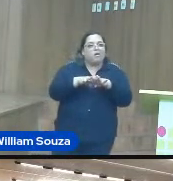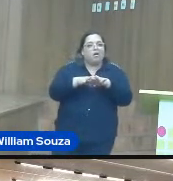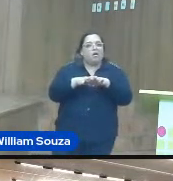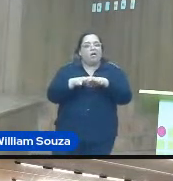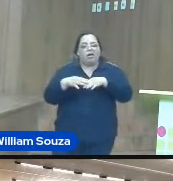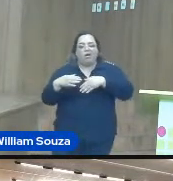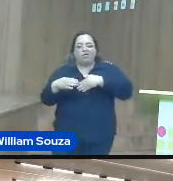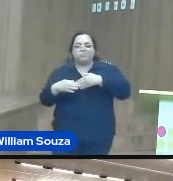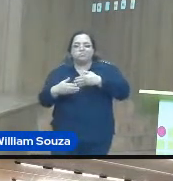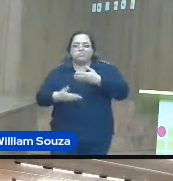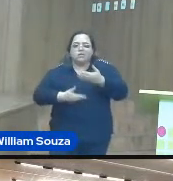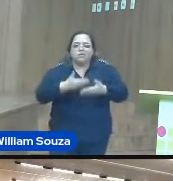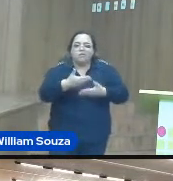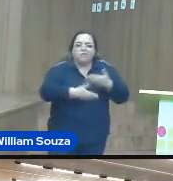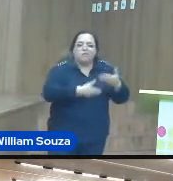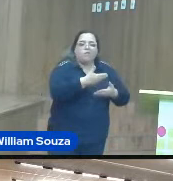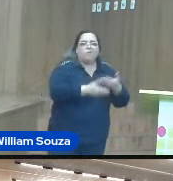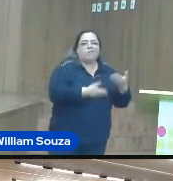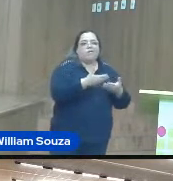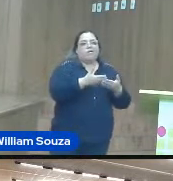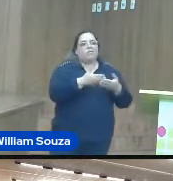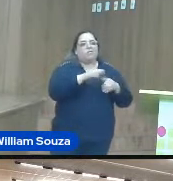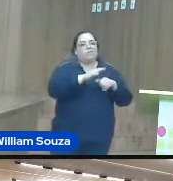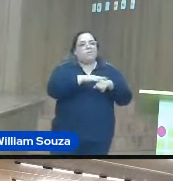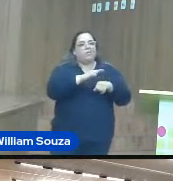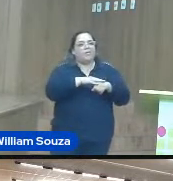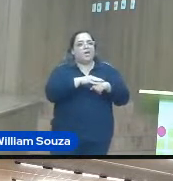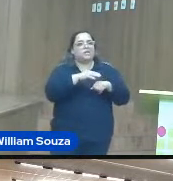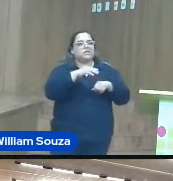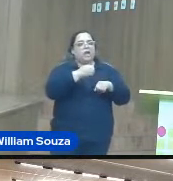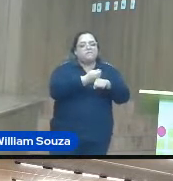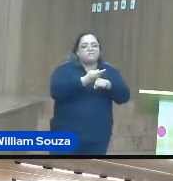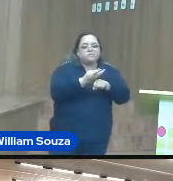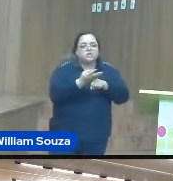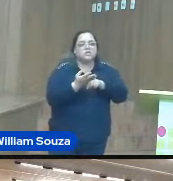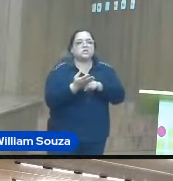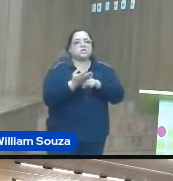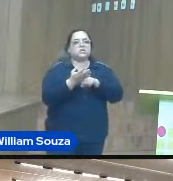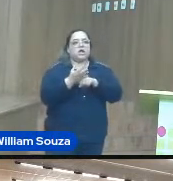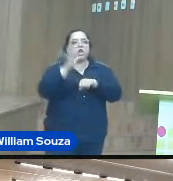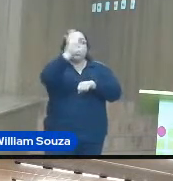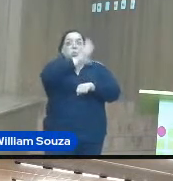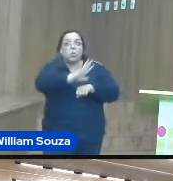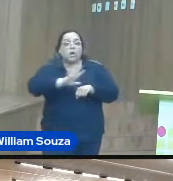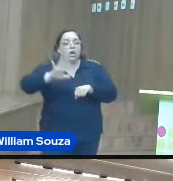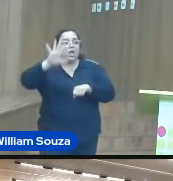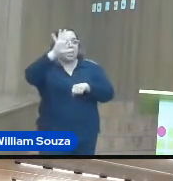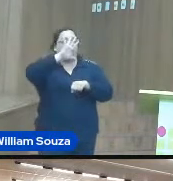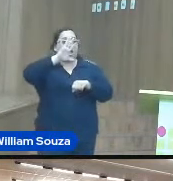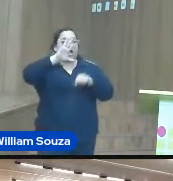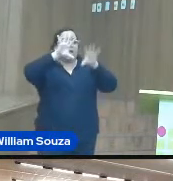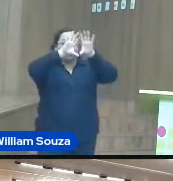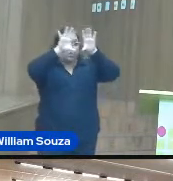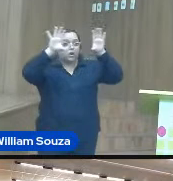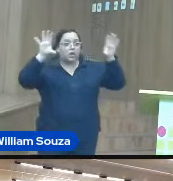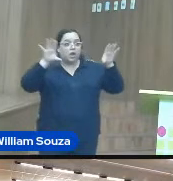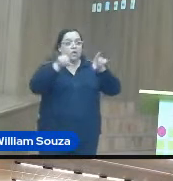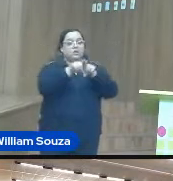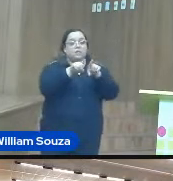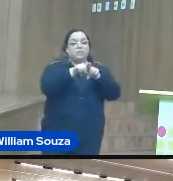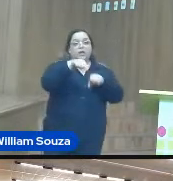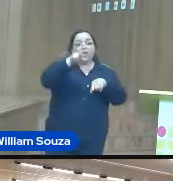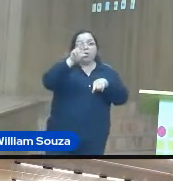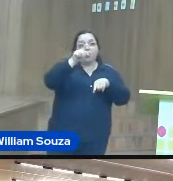física atômica, da física nuclear, da física quântica, a mecânica quântica aí, com Heisenberg, né,